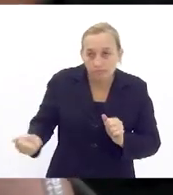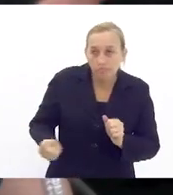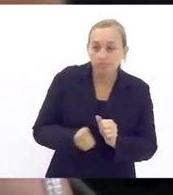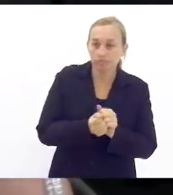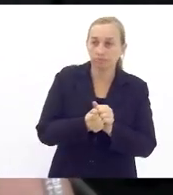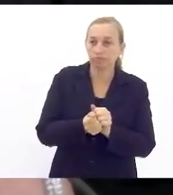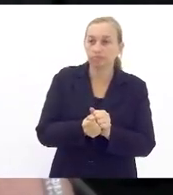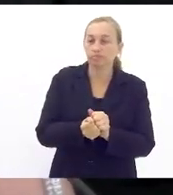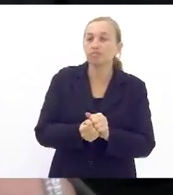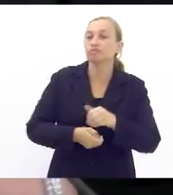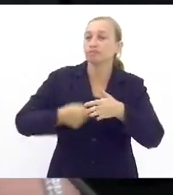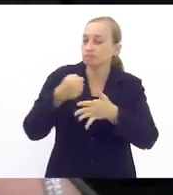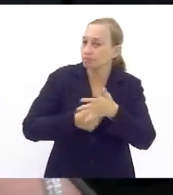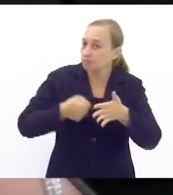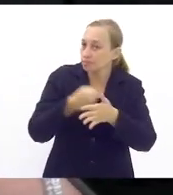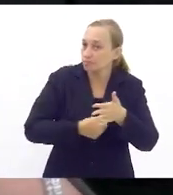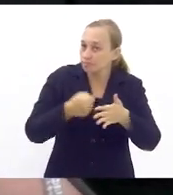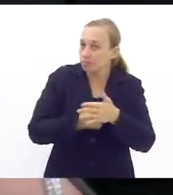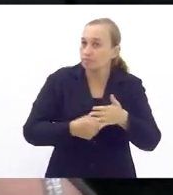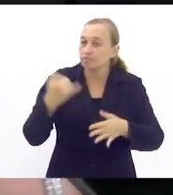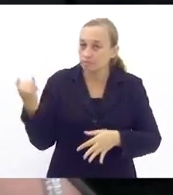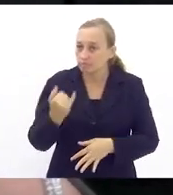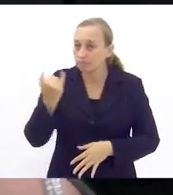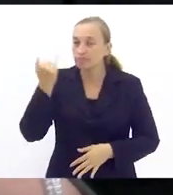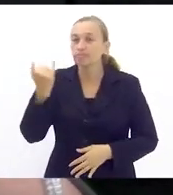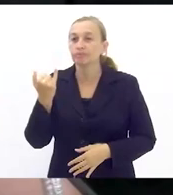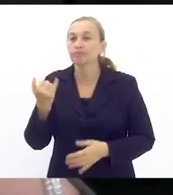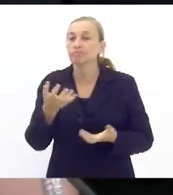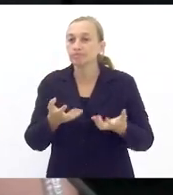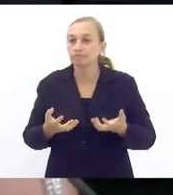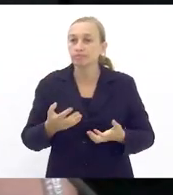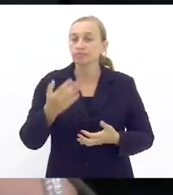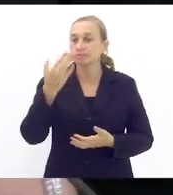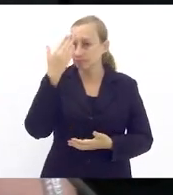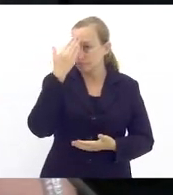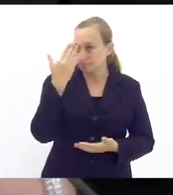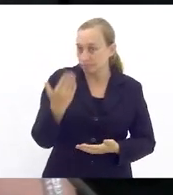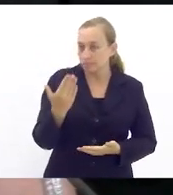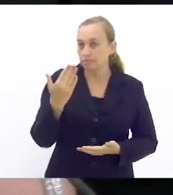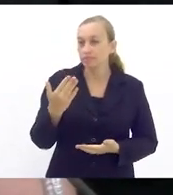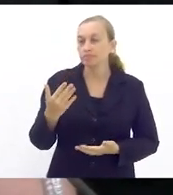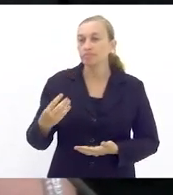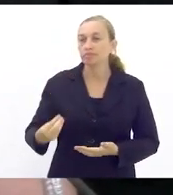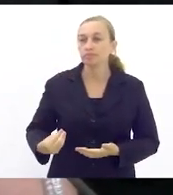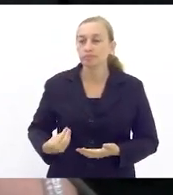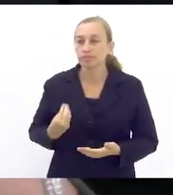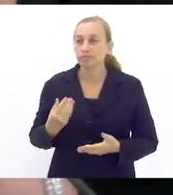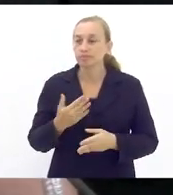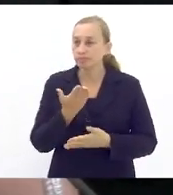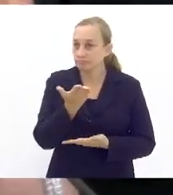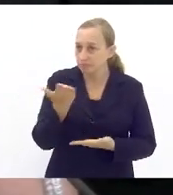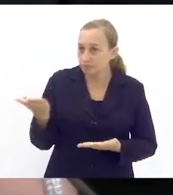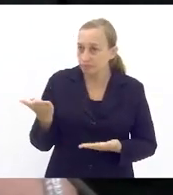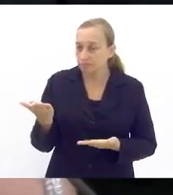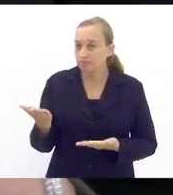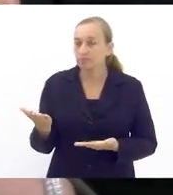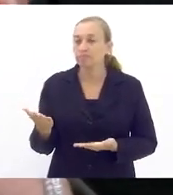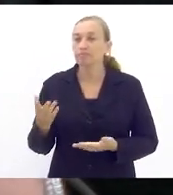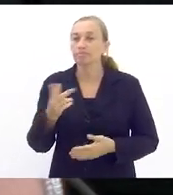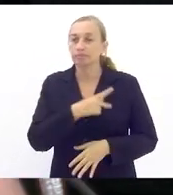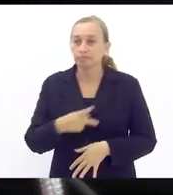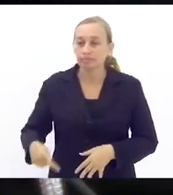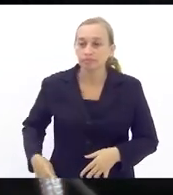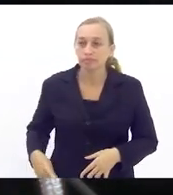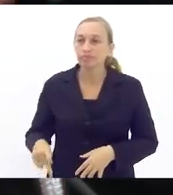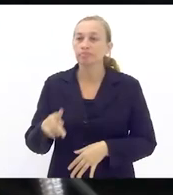conseguir envolver nessa luta vai ser importante quero agradecer a presença das autoridades agradecer a presença da presidente